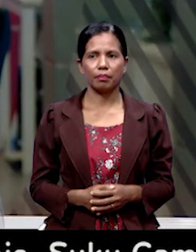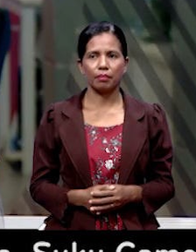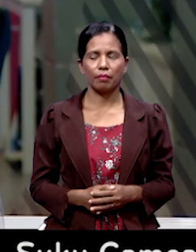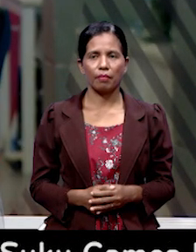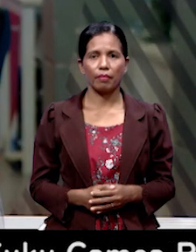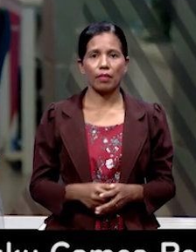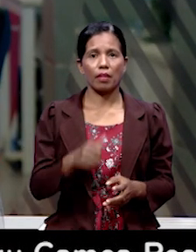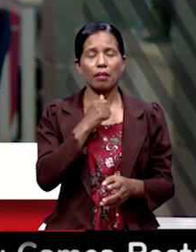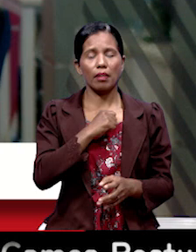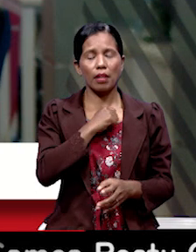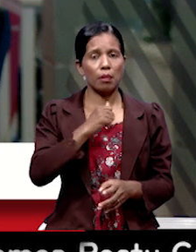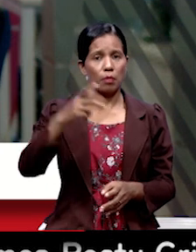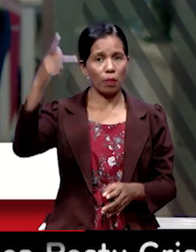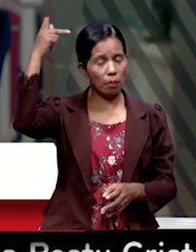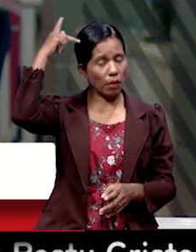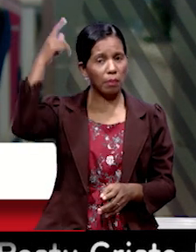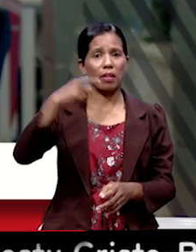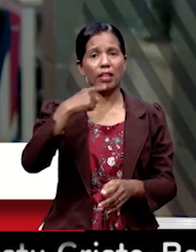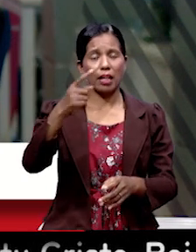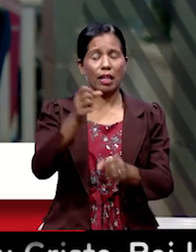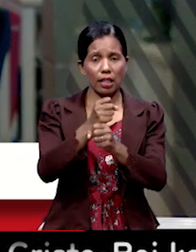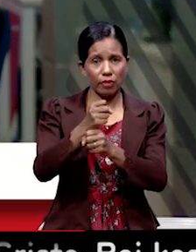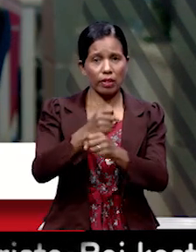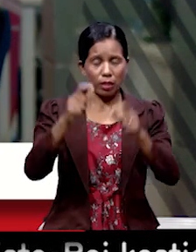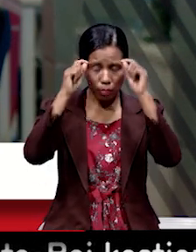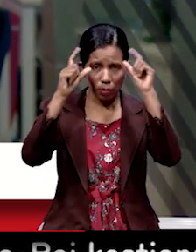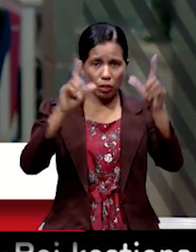Papa Francisco, até tem café Timor-Leste, dia Cleo e Amundo.